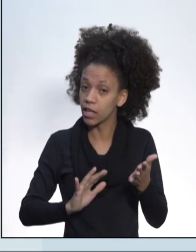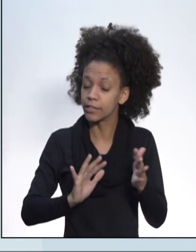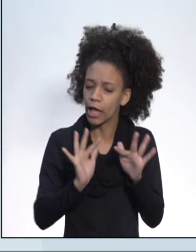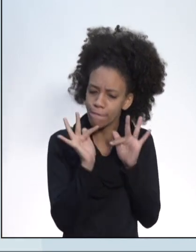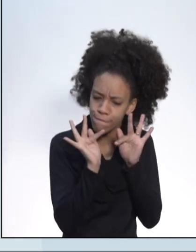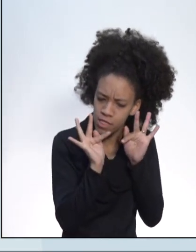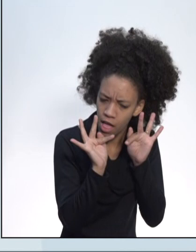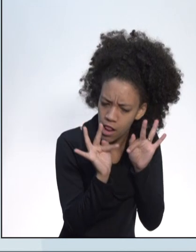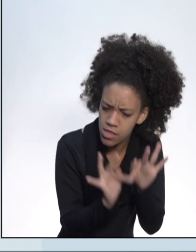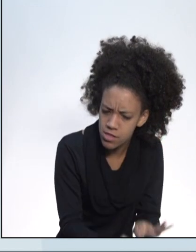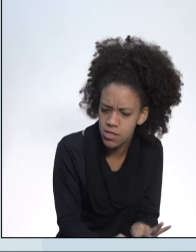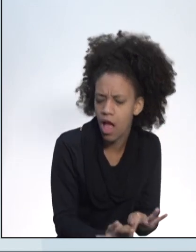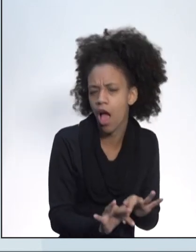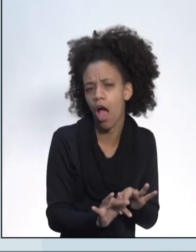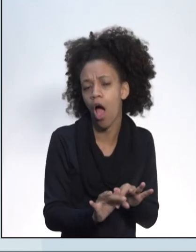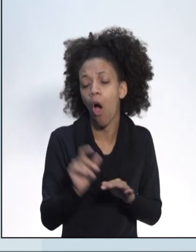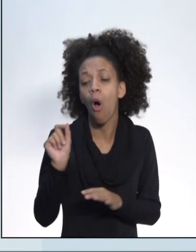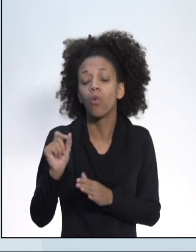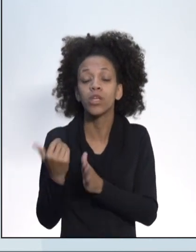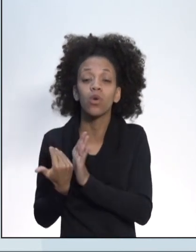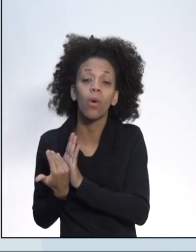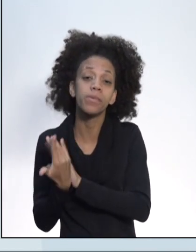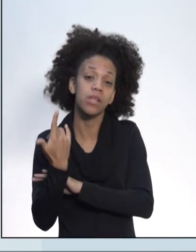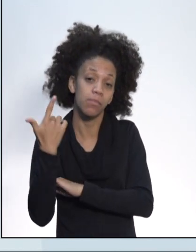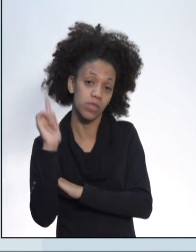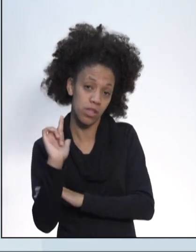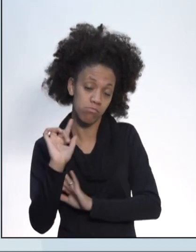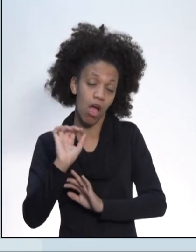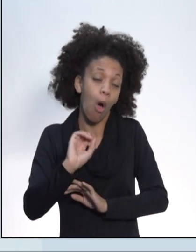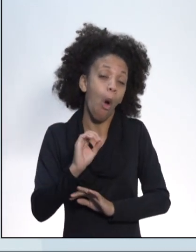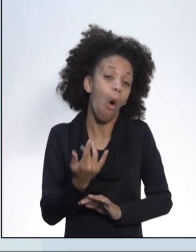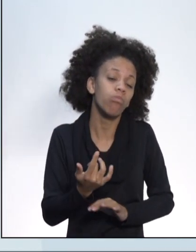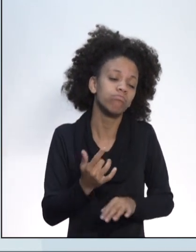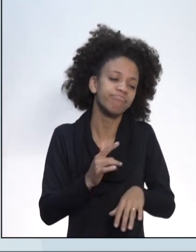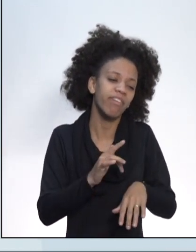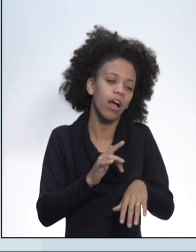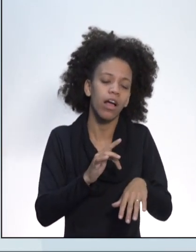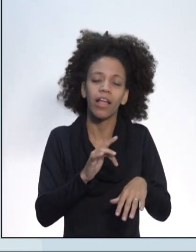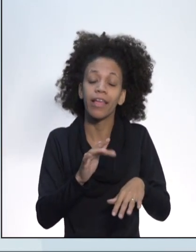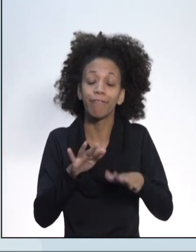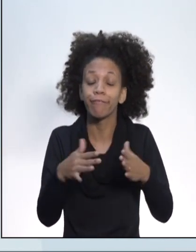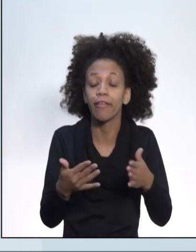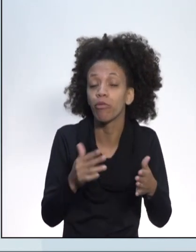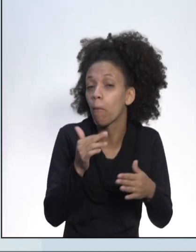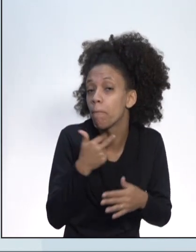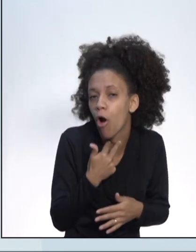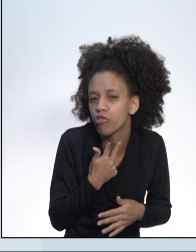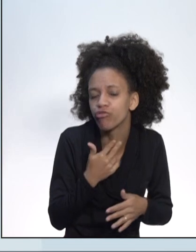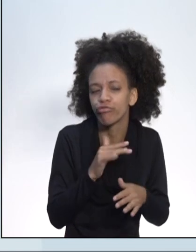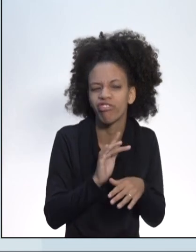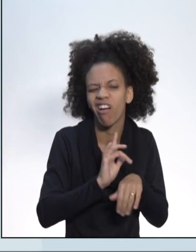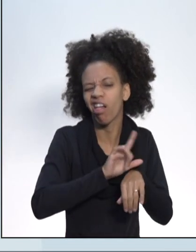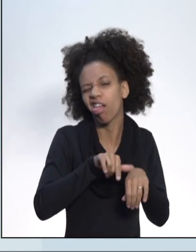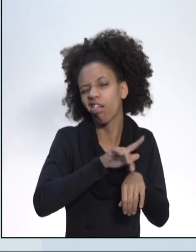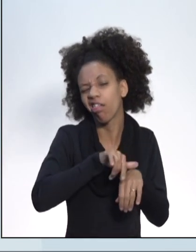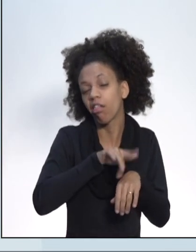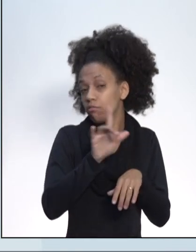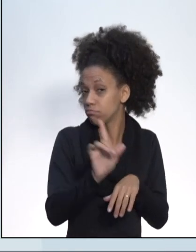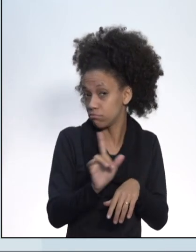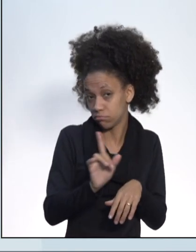assumimos, começamos, em vez de adiar ou desistir quando as coisas ficam difíceis ou